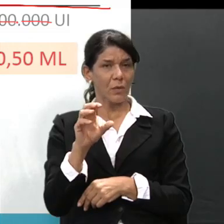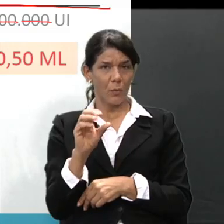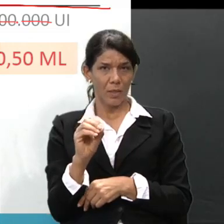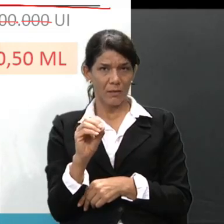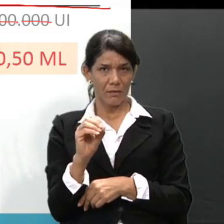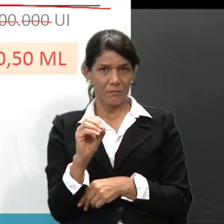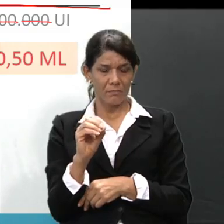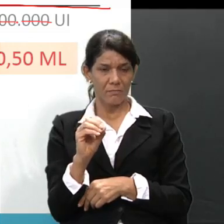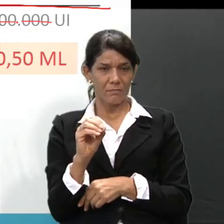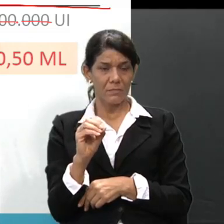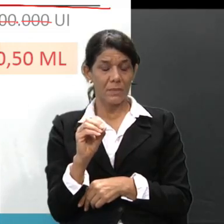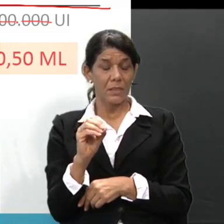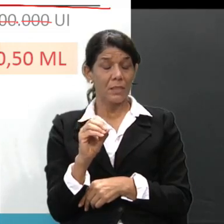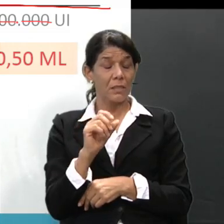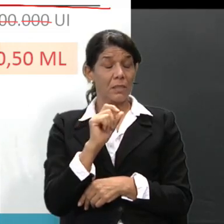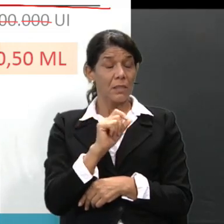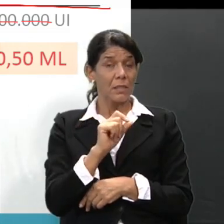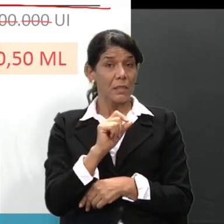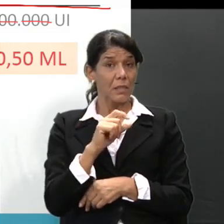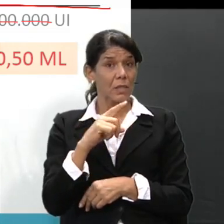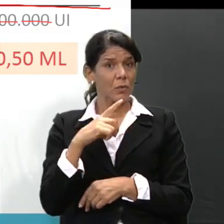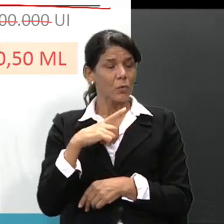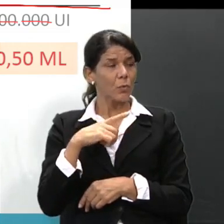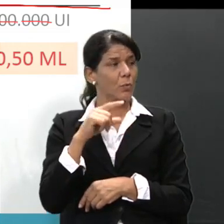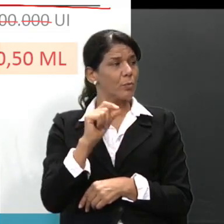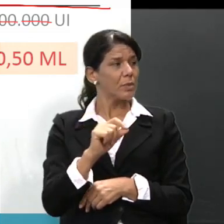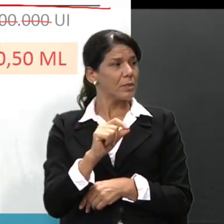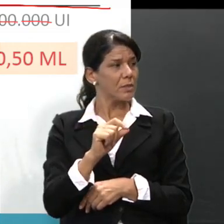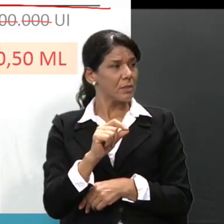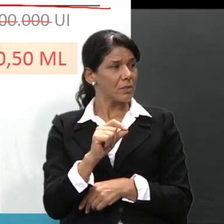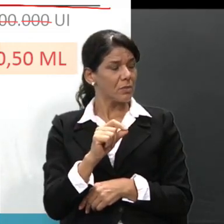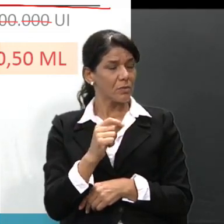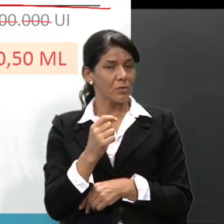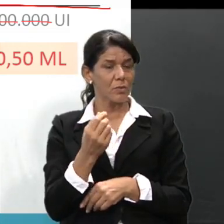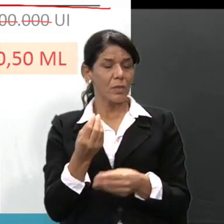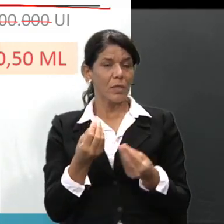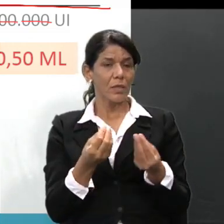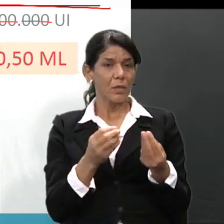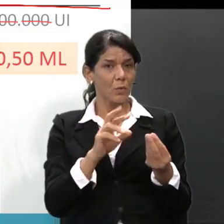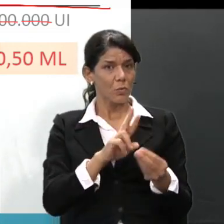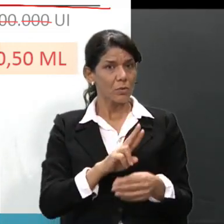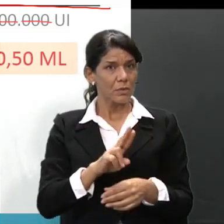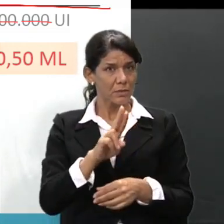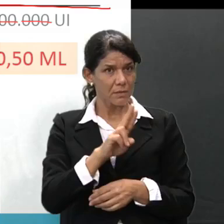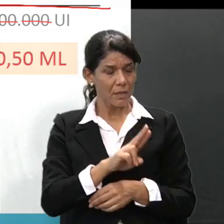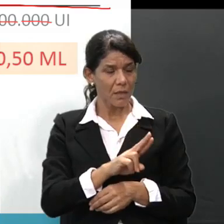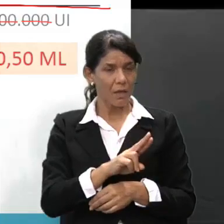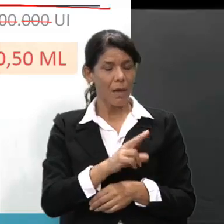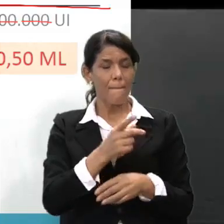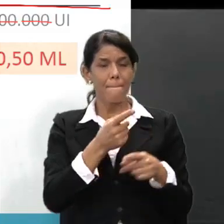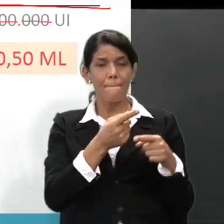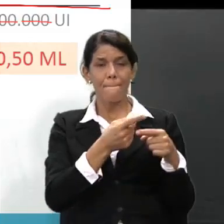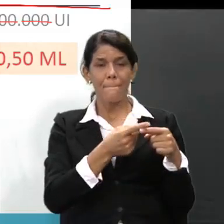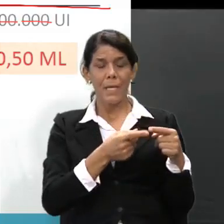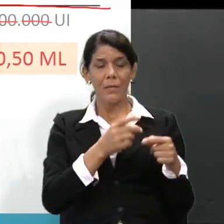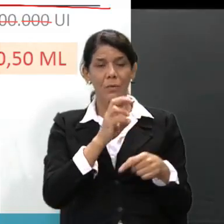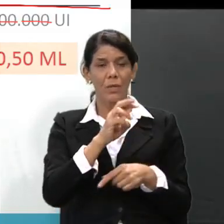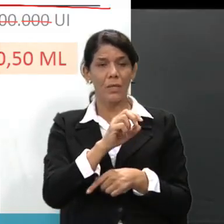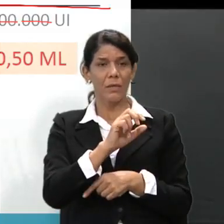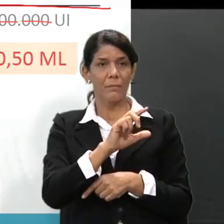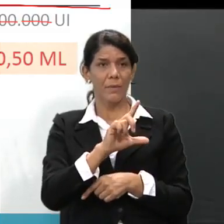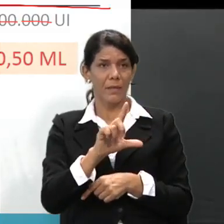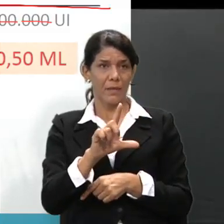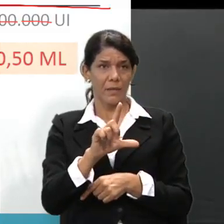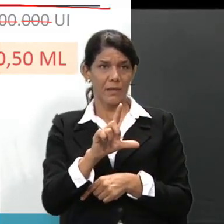0,50. Então, eu terei que administrar meio ml